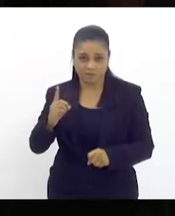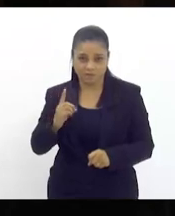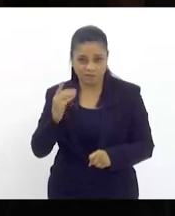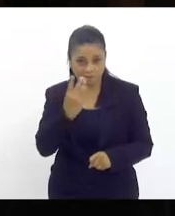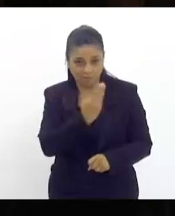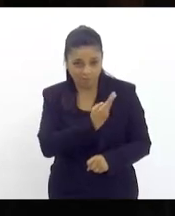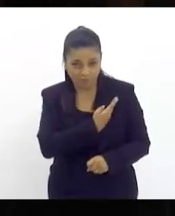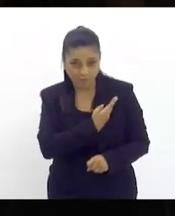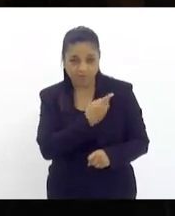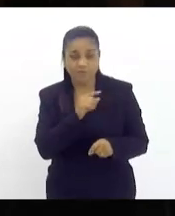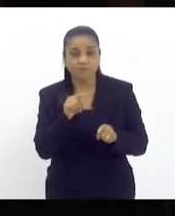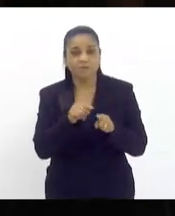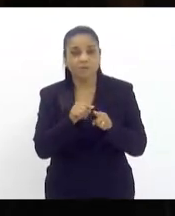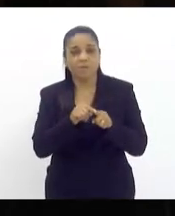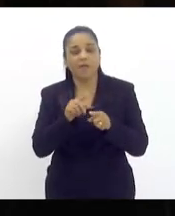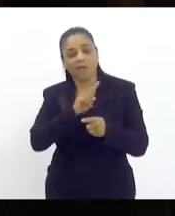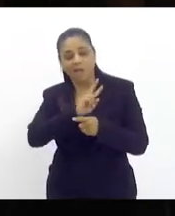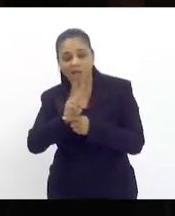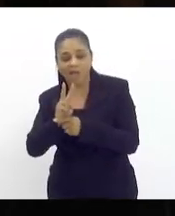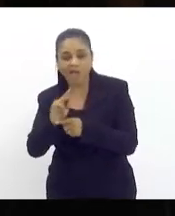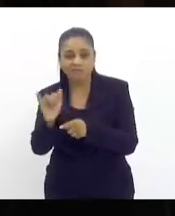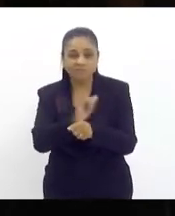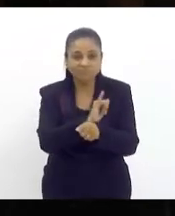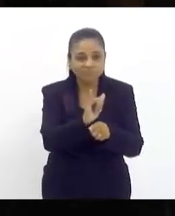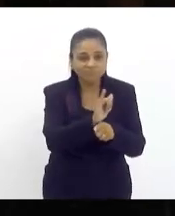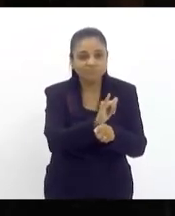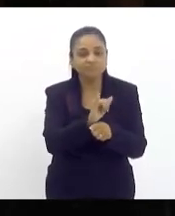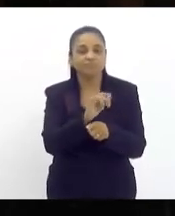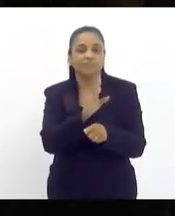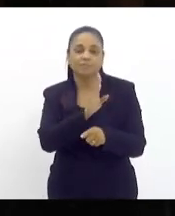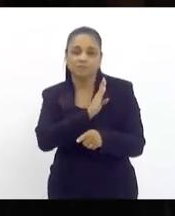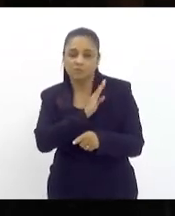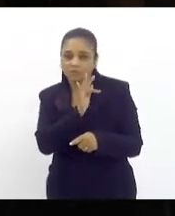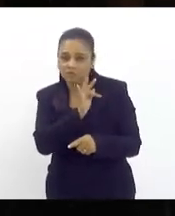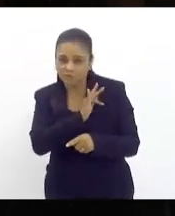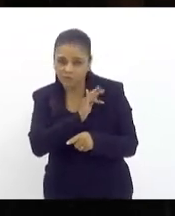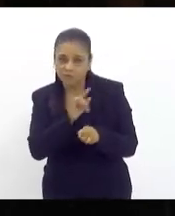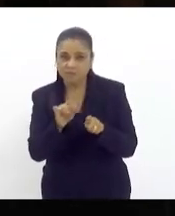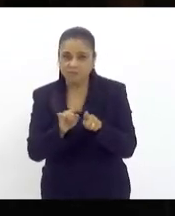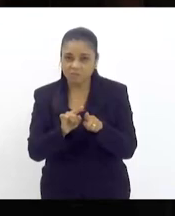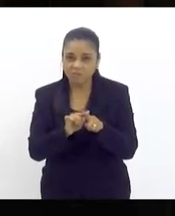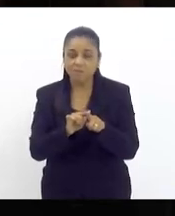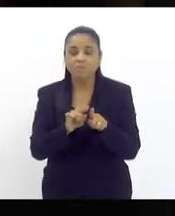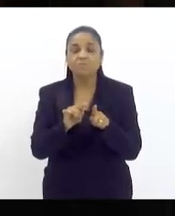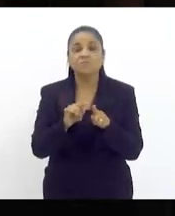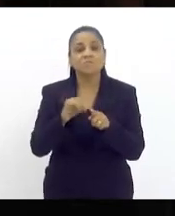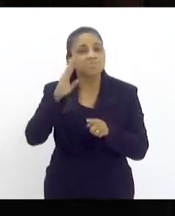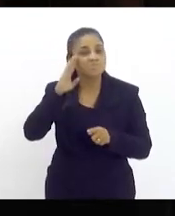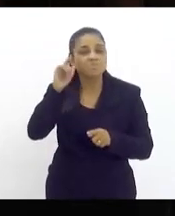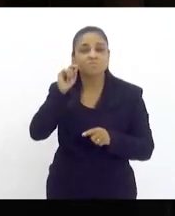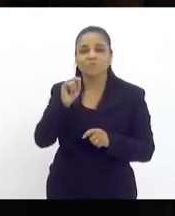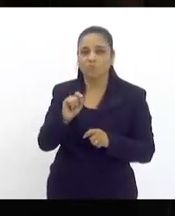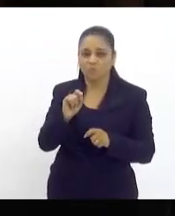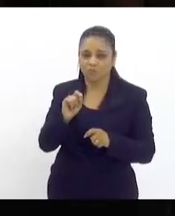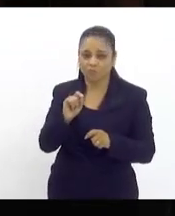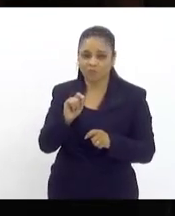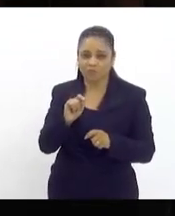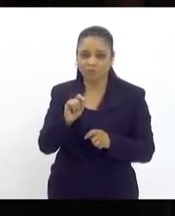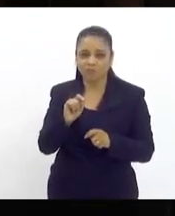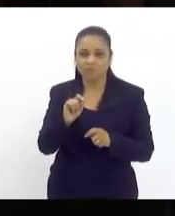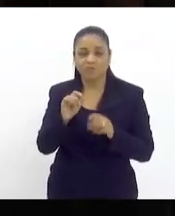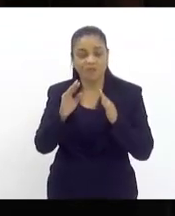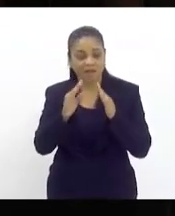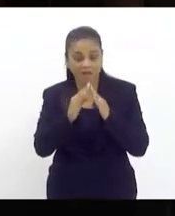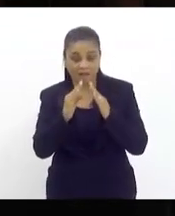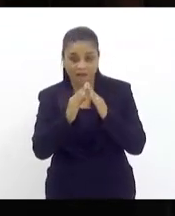os as redes de proteção também da Baixada Fluminense então é fundamental que a gente tenha as